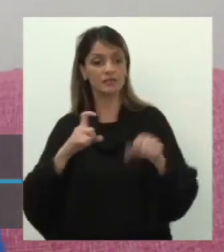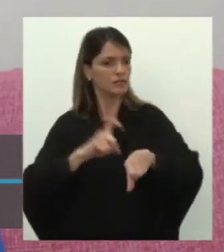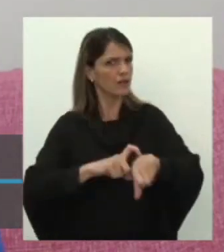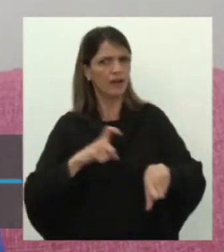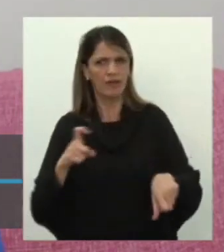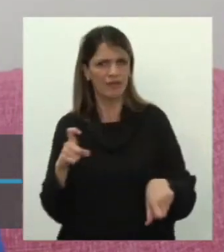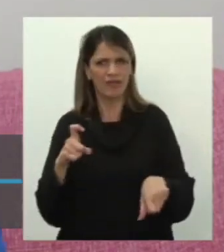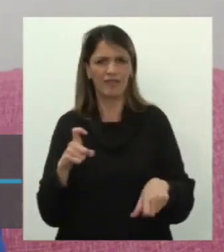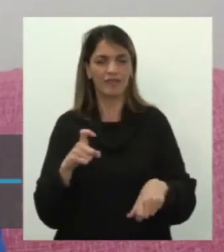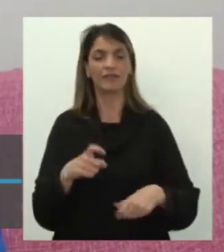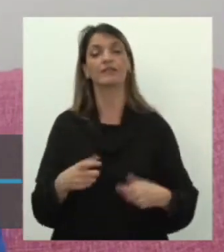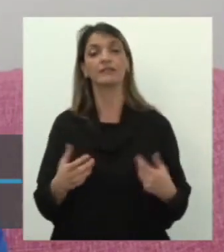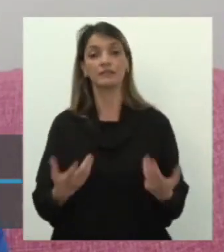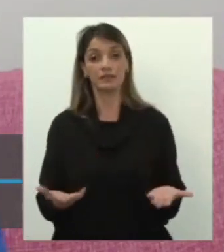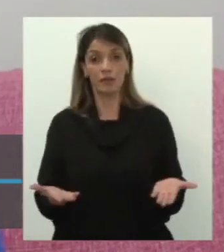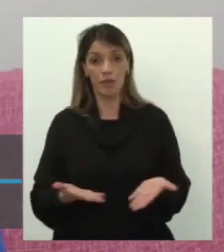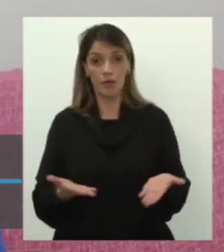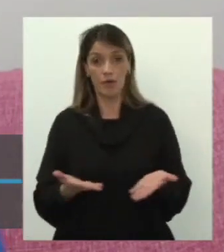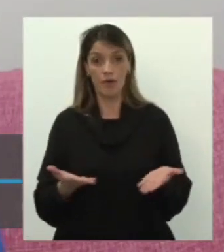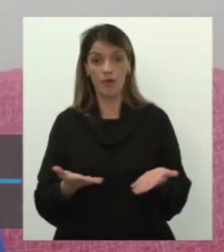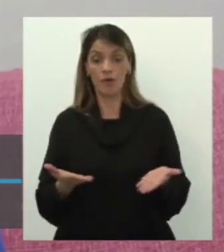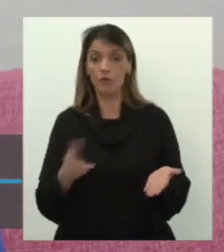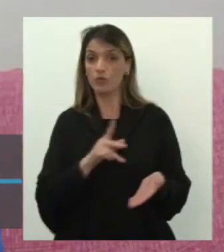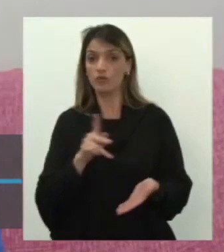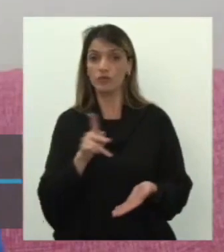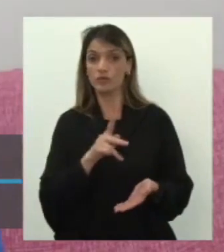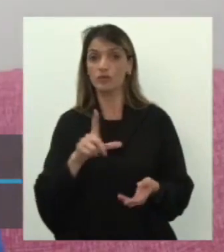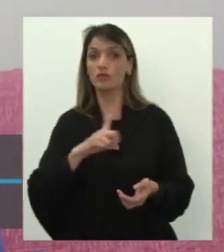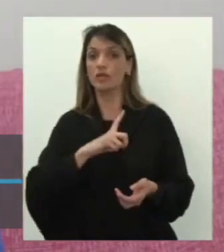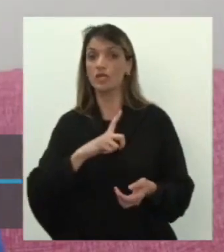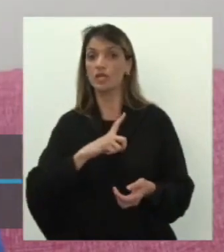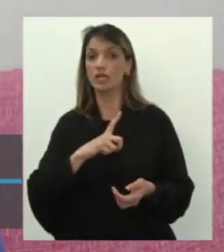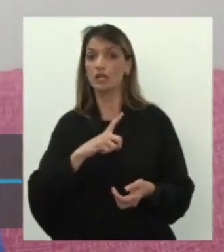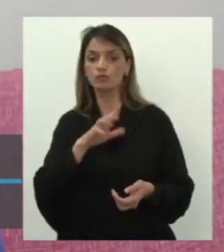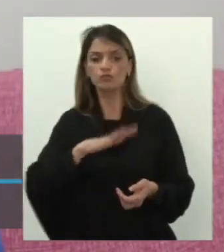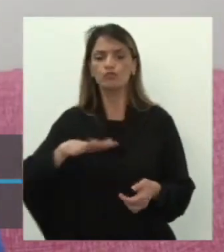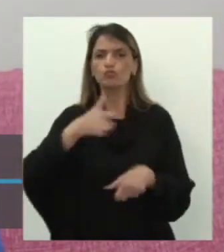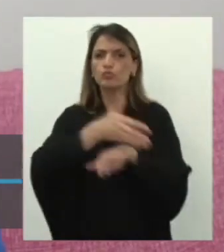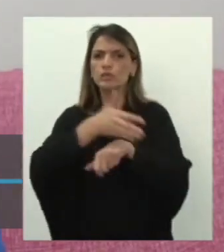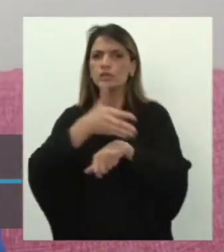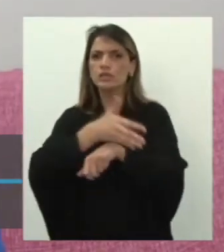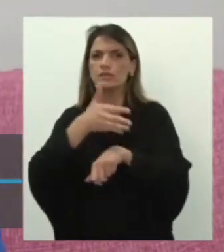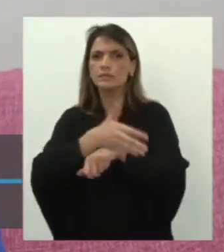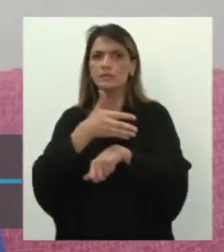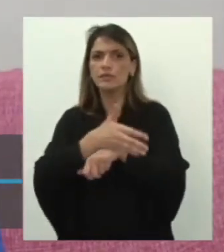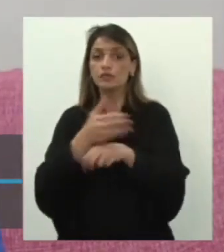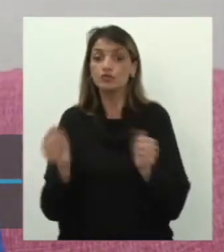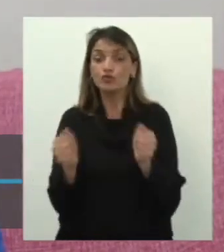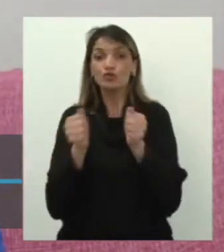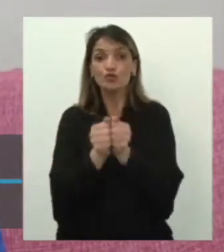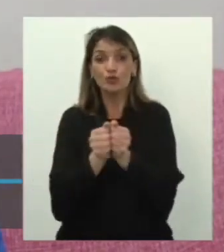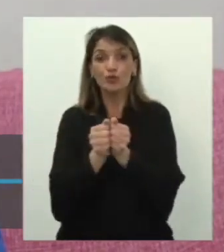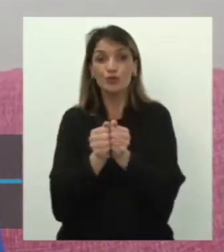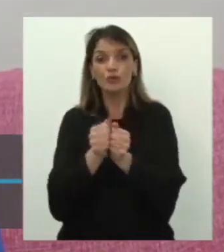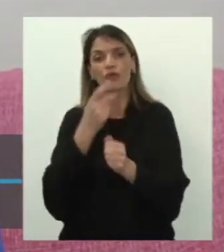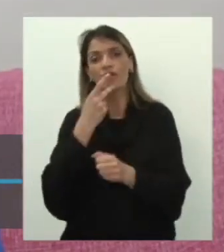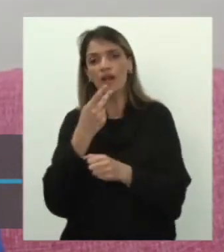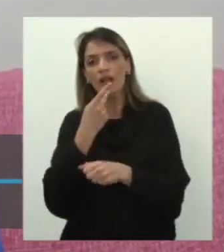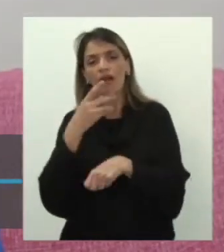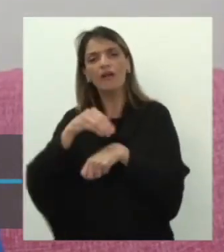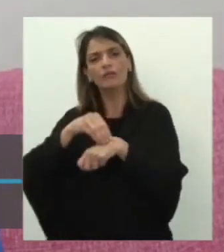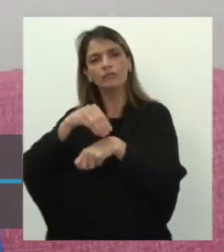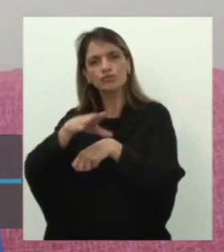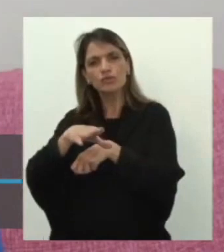real. Então, é o momento em que o professor terá todos os participantes ao mesmo tempo e ele vai dando dicas como é